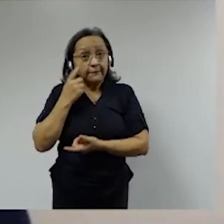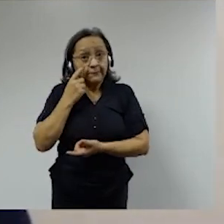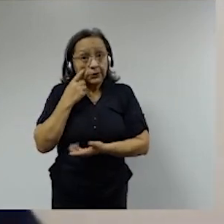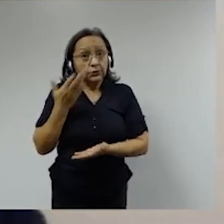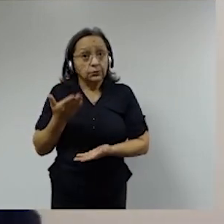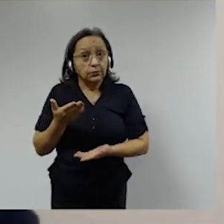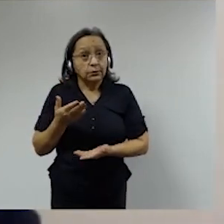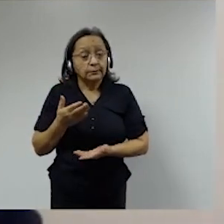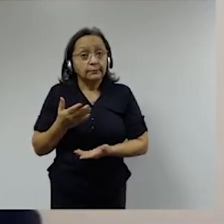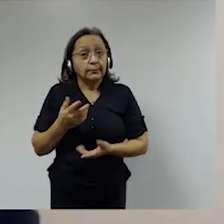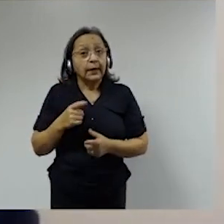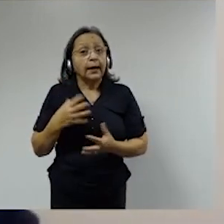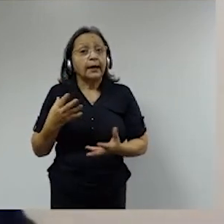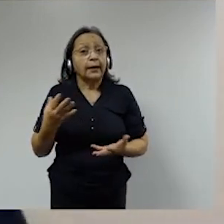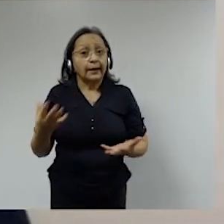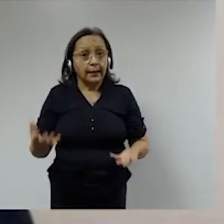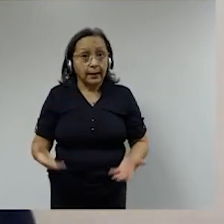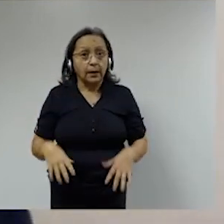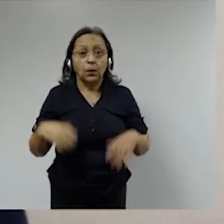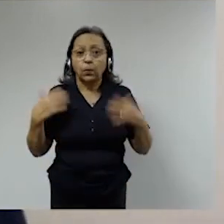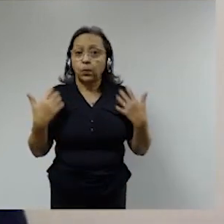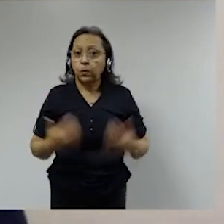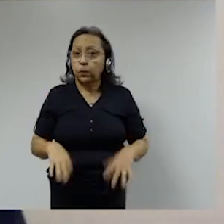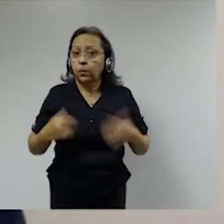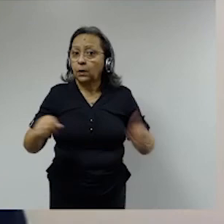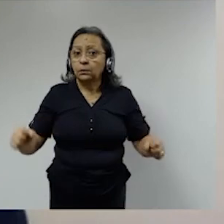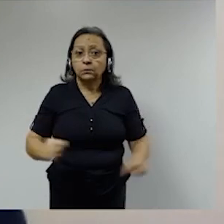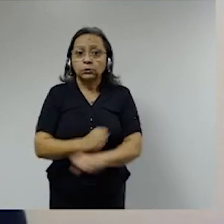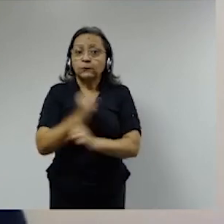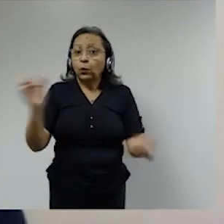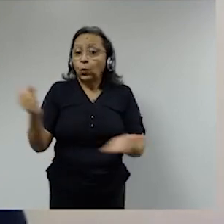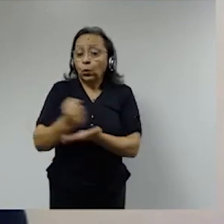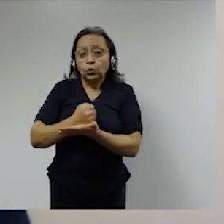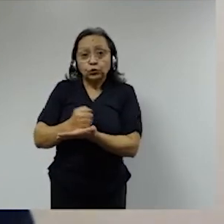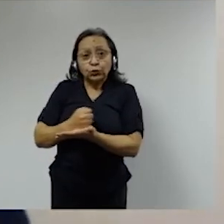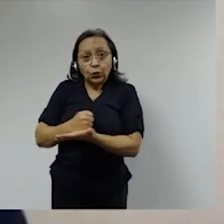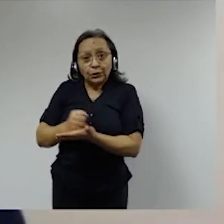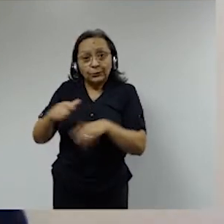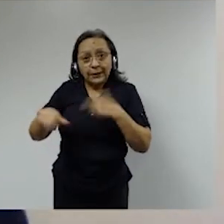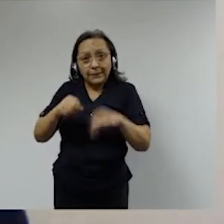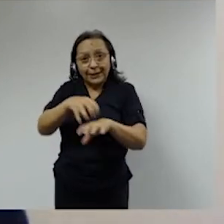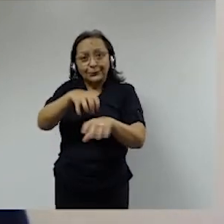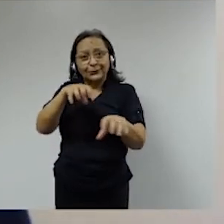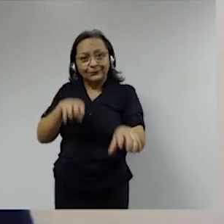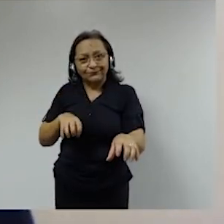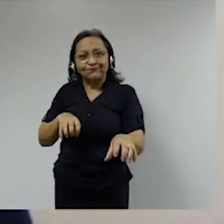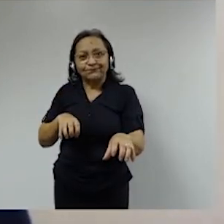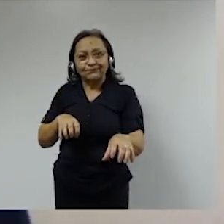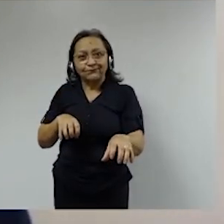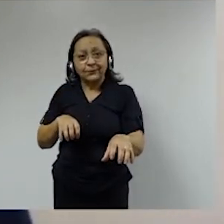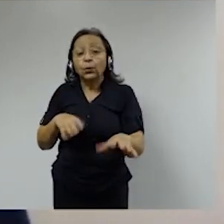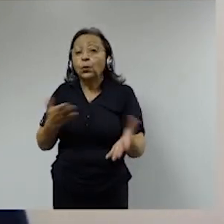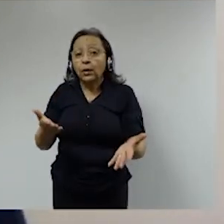torna-se imperioso um efetivo controle do trabalho exercido em tal modalidade, o teletrabalho,